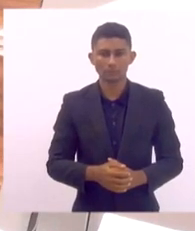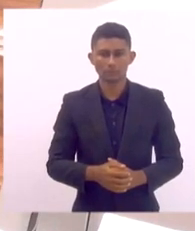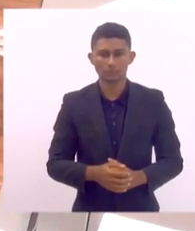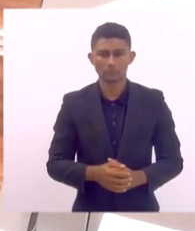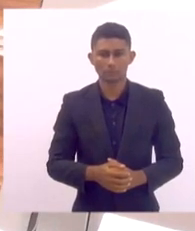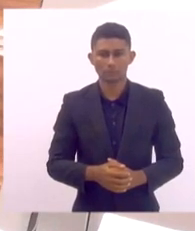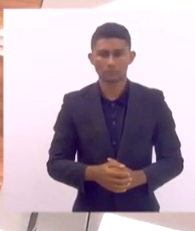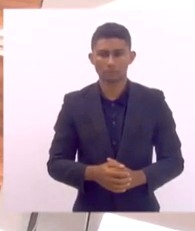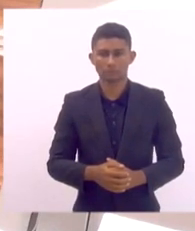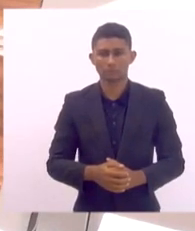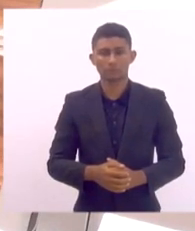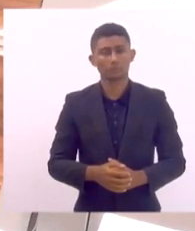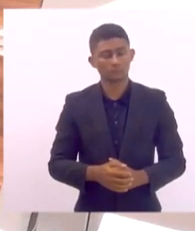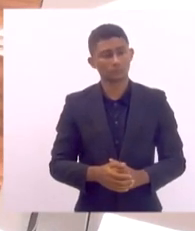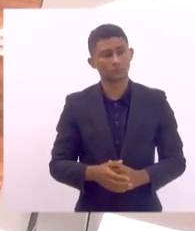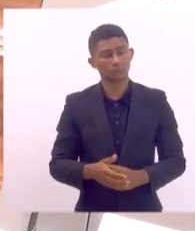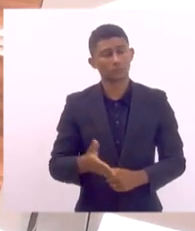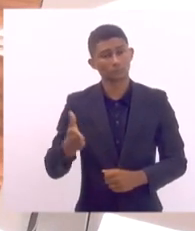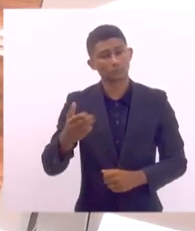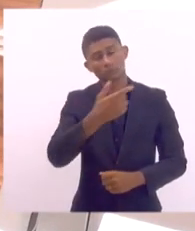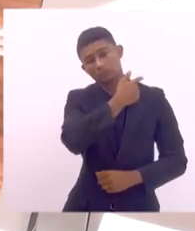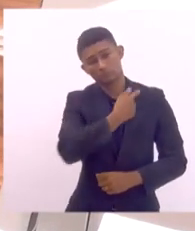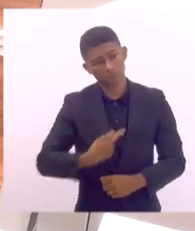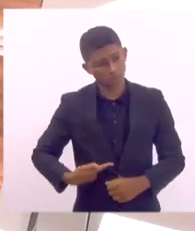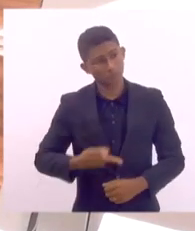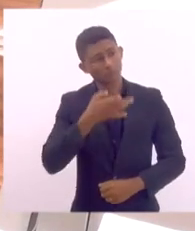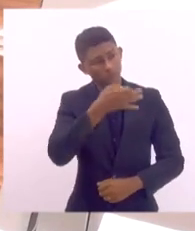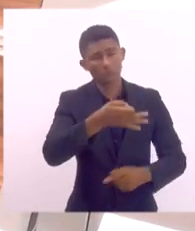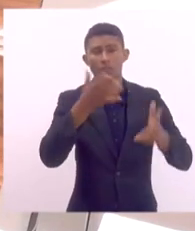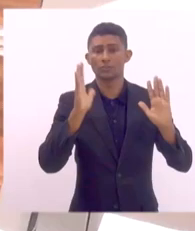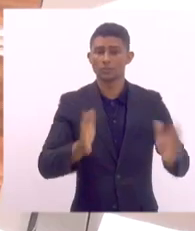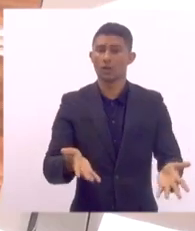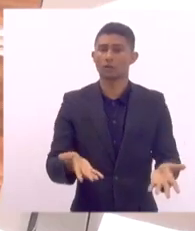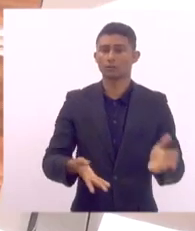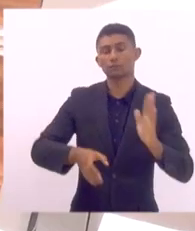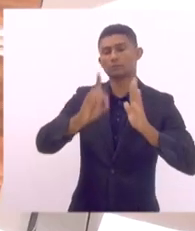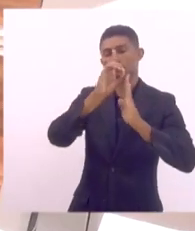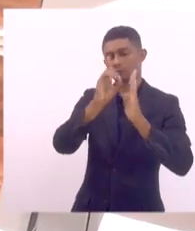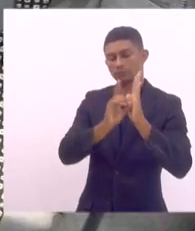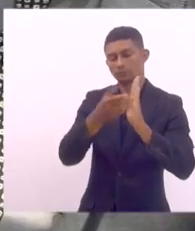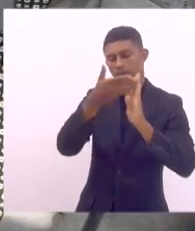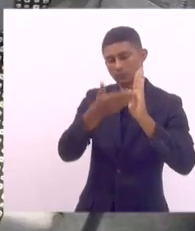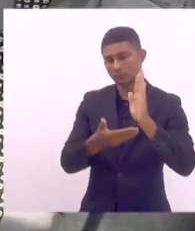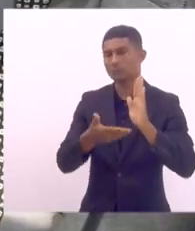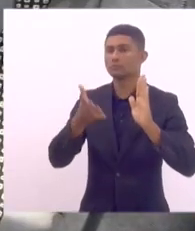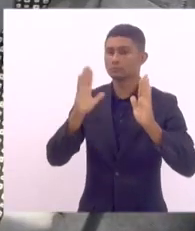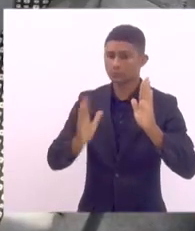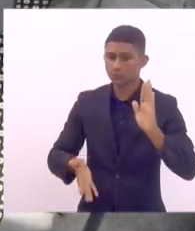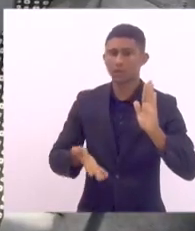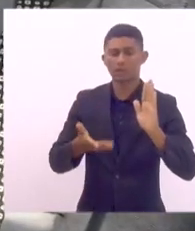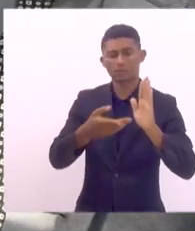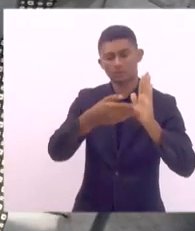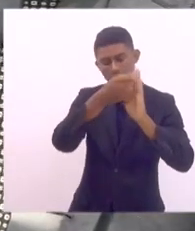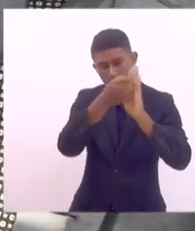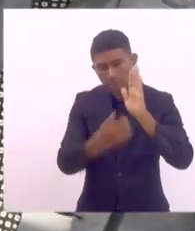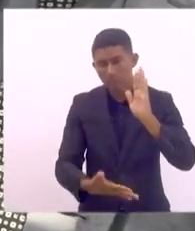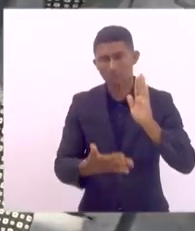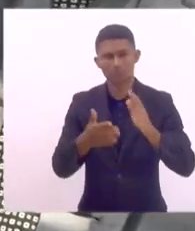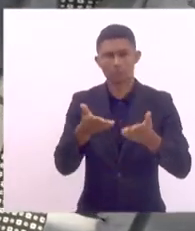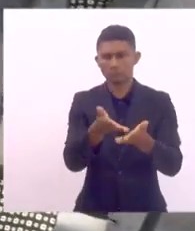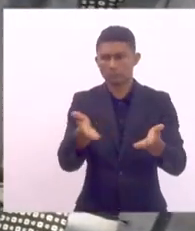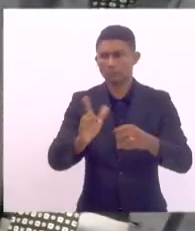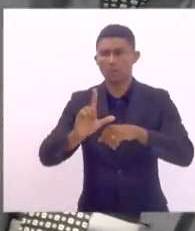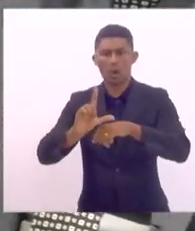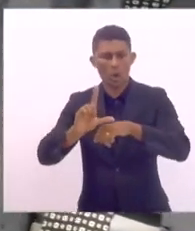Serginho, o governo já se posicionou. Então, no decreto, ele já coloca o comerciante também